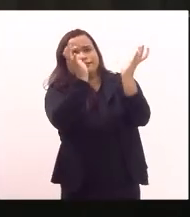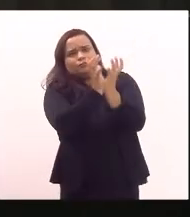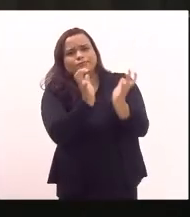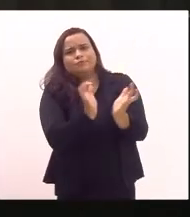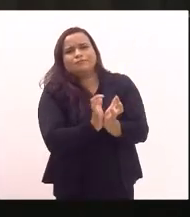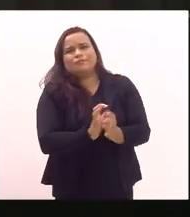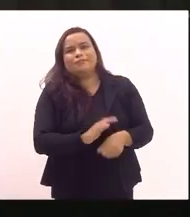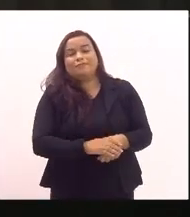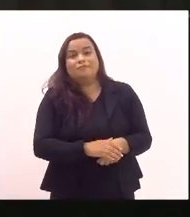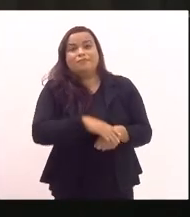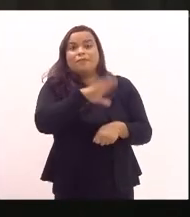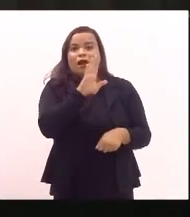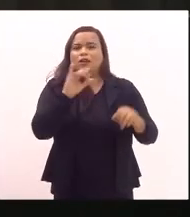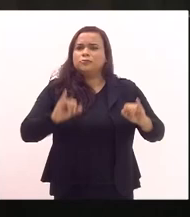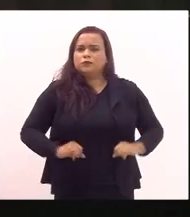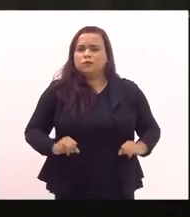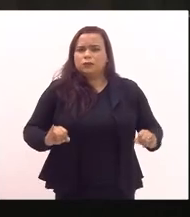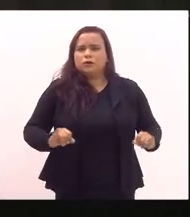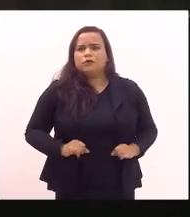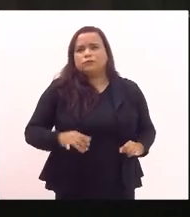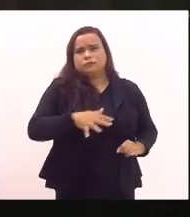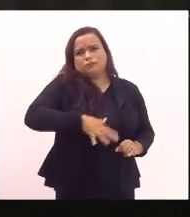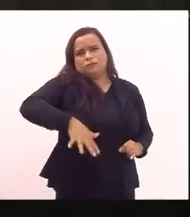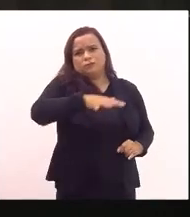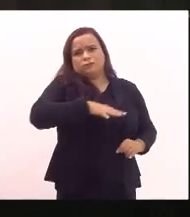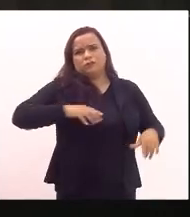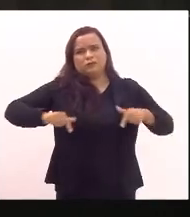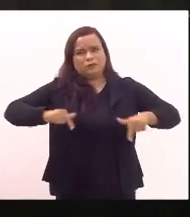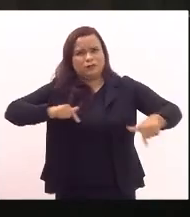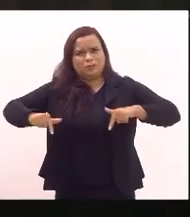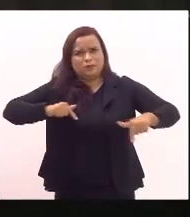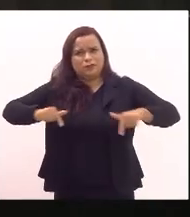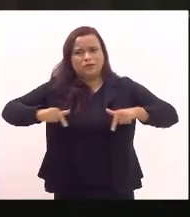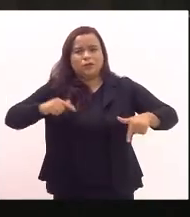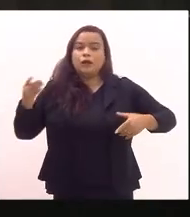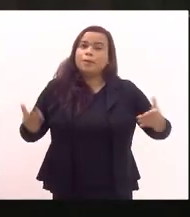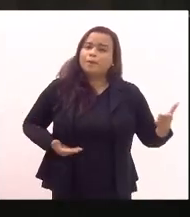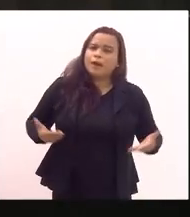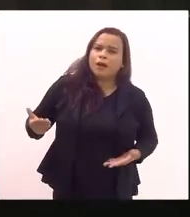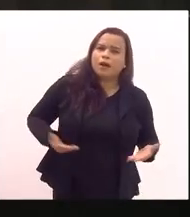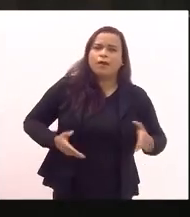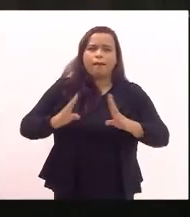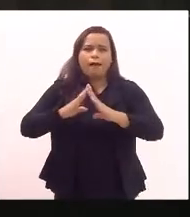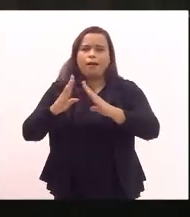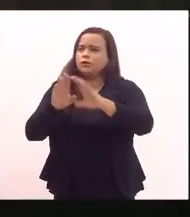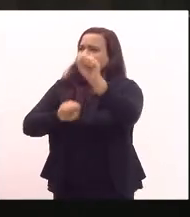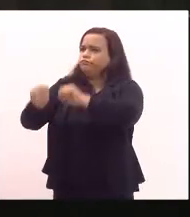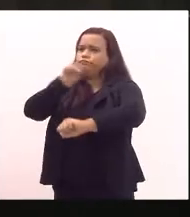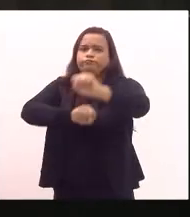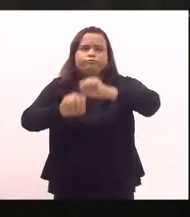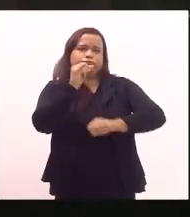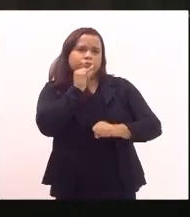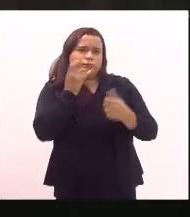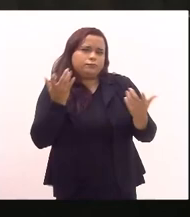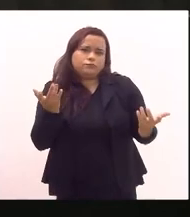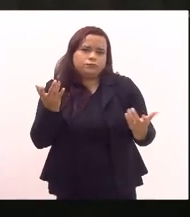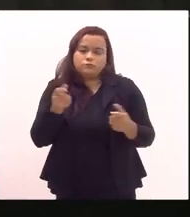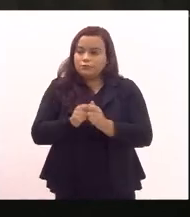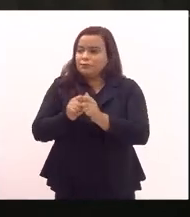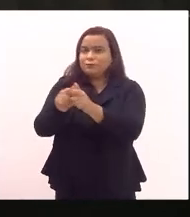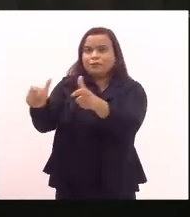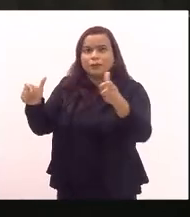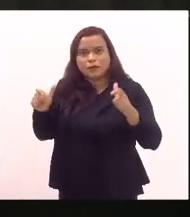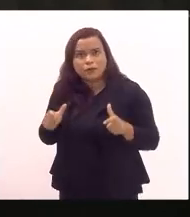mais basilares das categorias trabalhistas das empregadas domésticas por exemplo Muitas